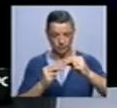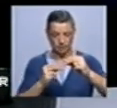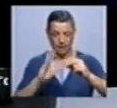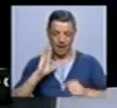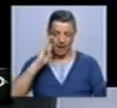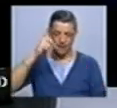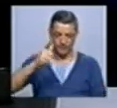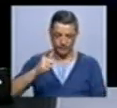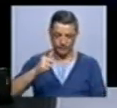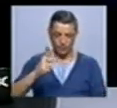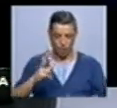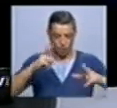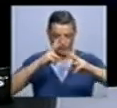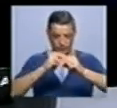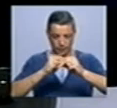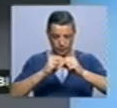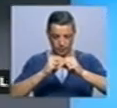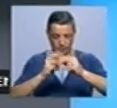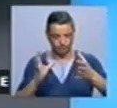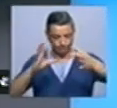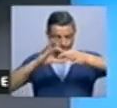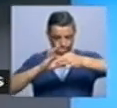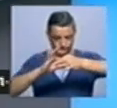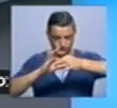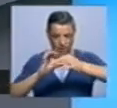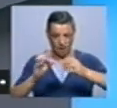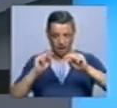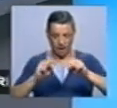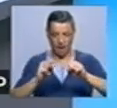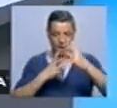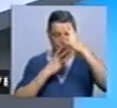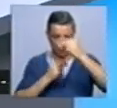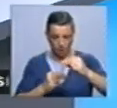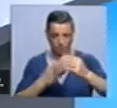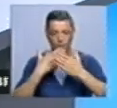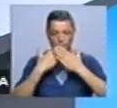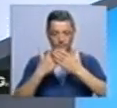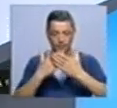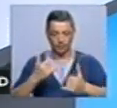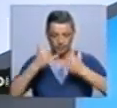social as novas descobertas associadas à Europa. Miguel, obrigado e Obrigado. até ao próximo domingo.